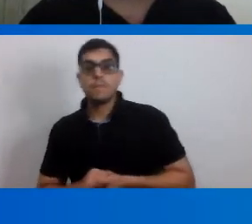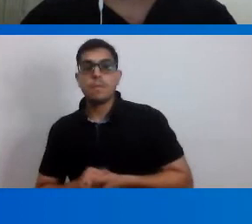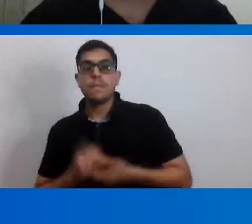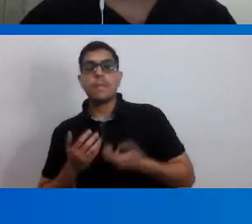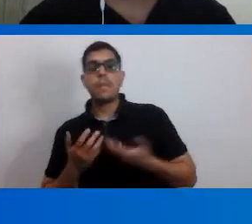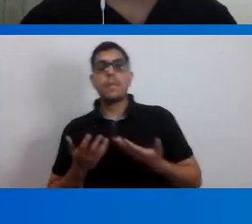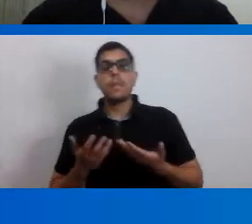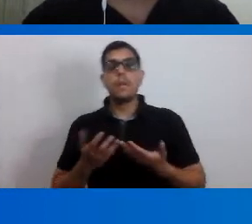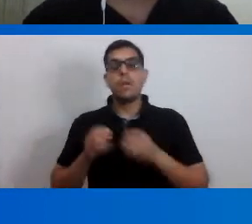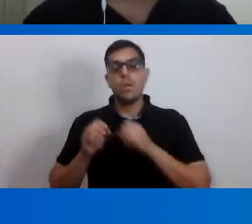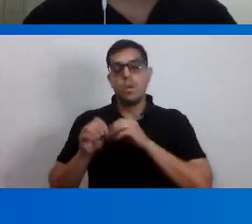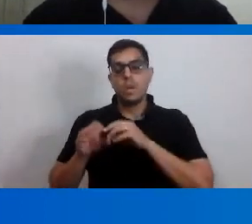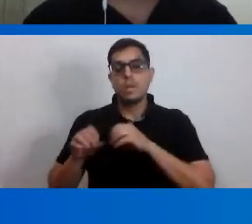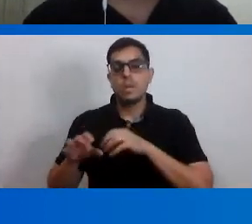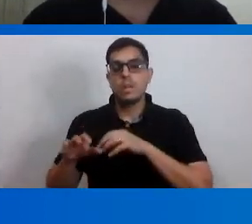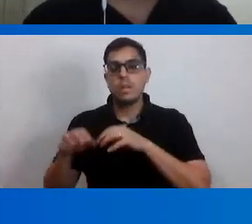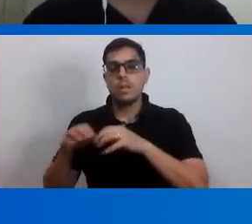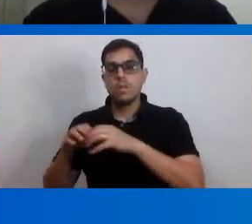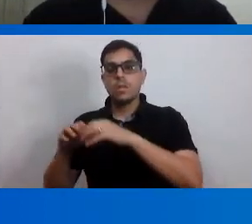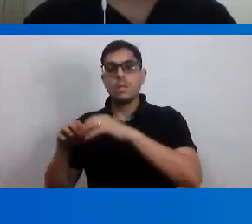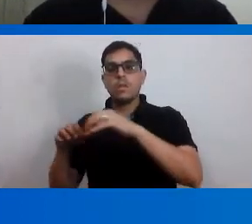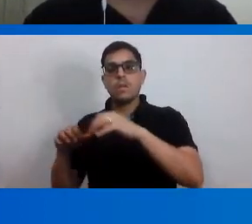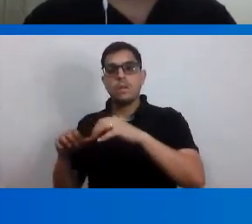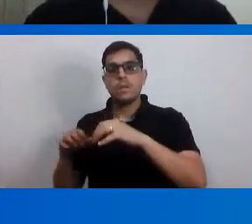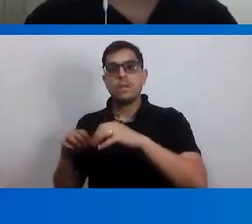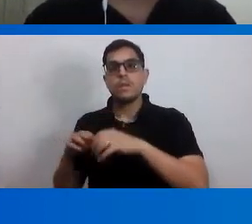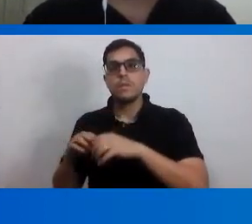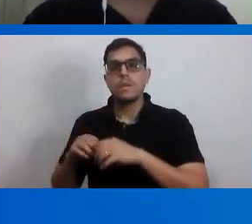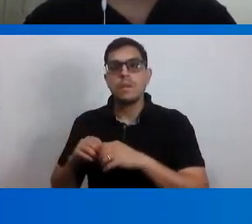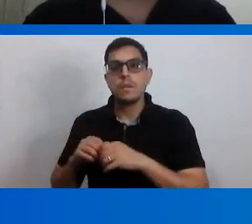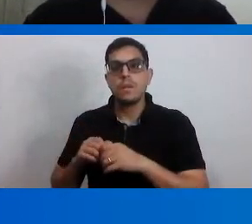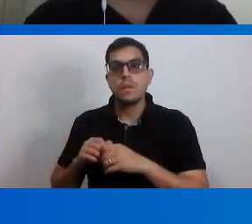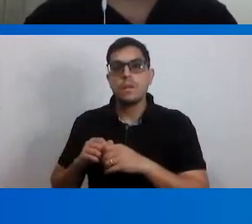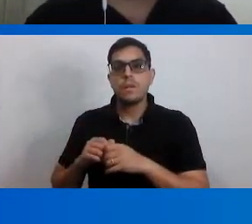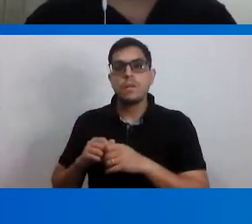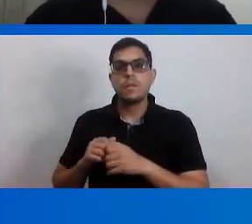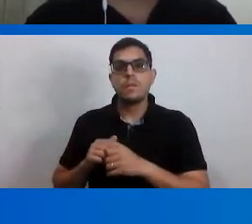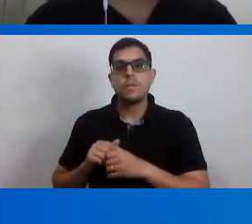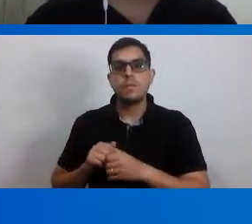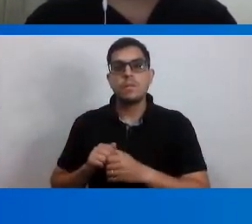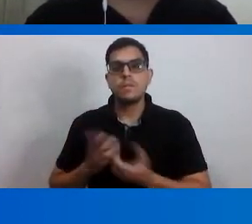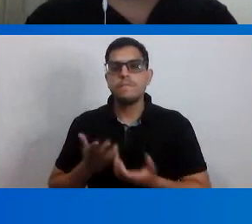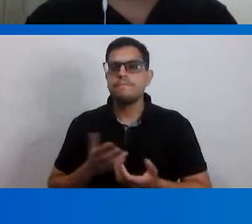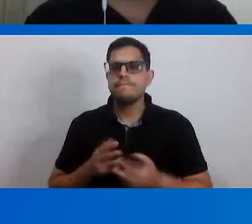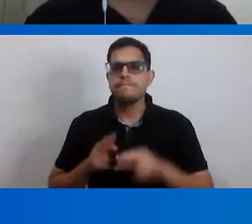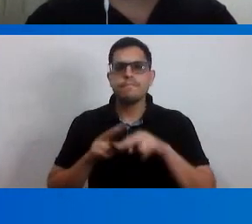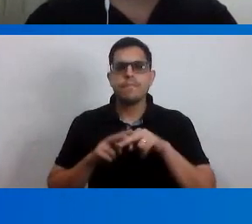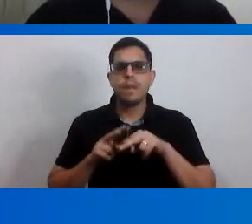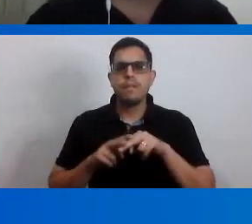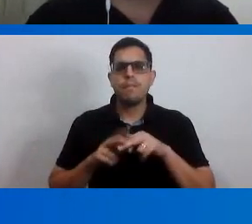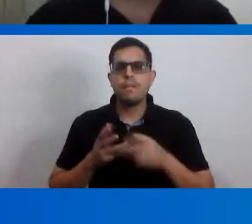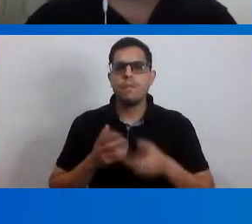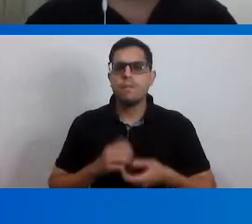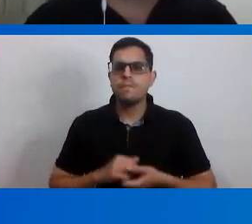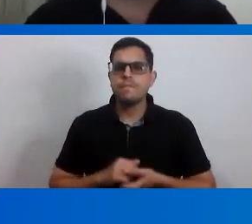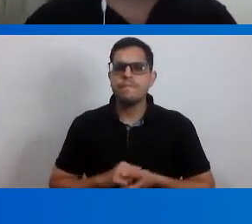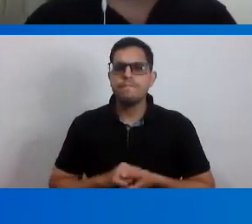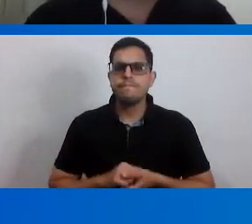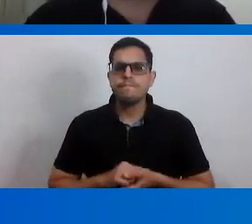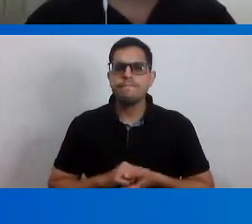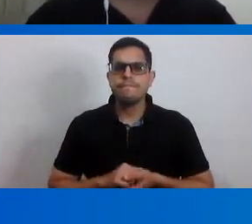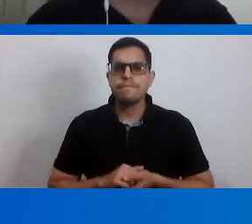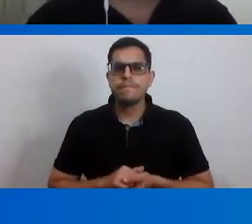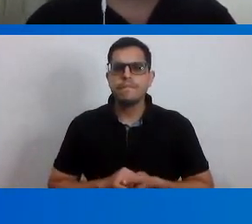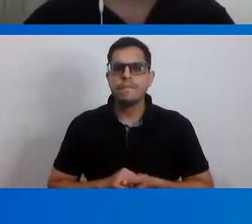a d é uma tutoria Então tenta se encaixar o EAD dentro de uma condição é que é um esforço tão em Glória